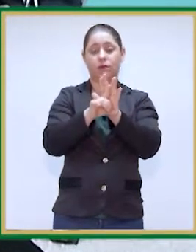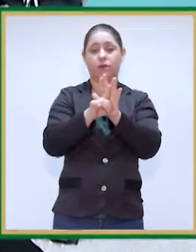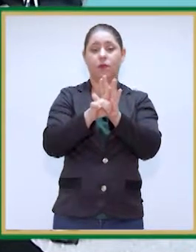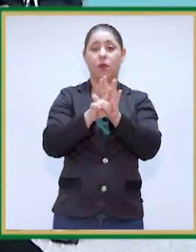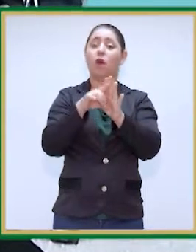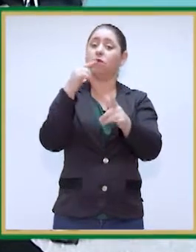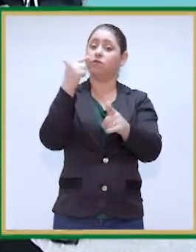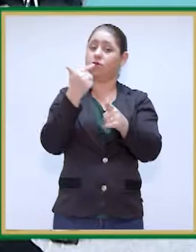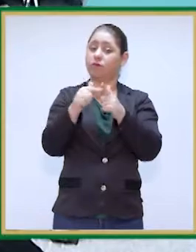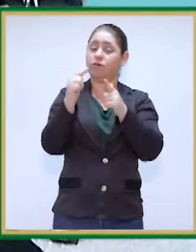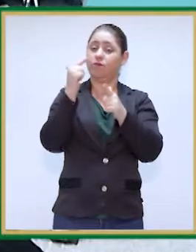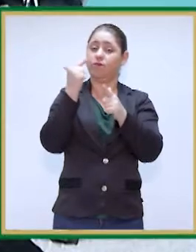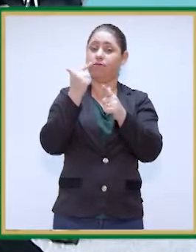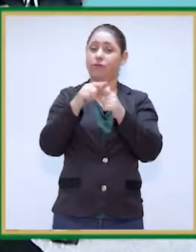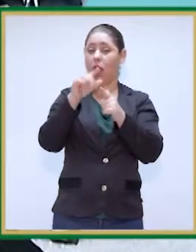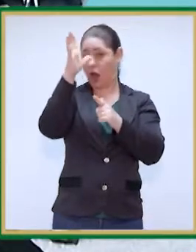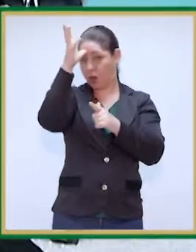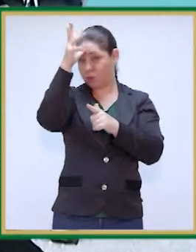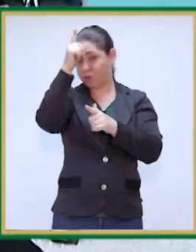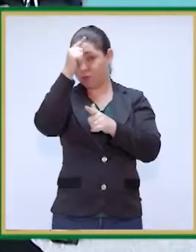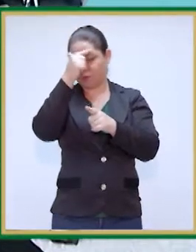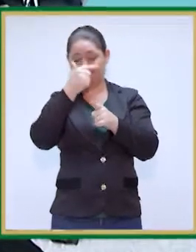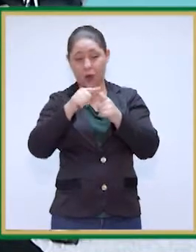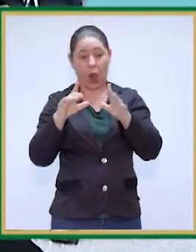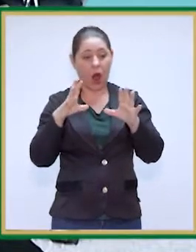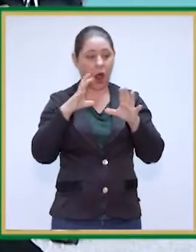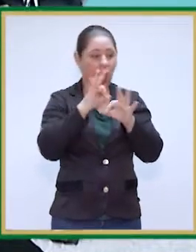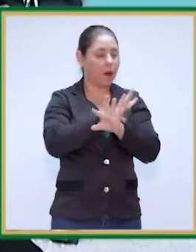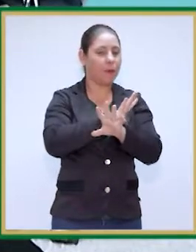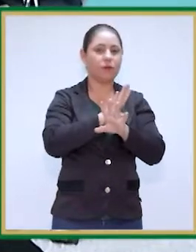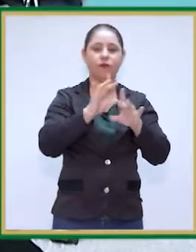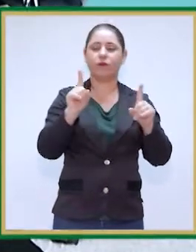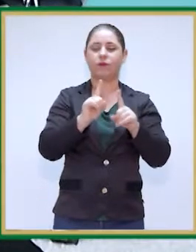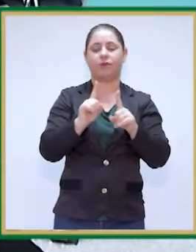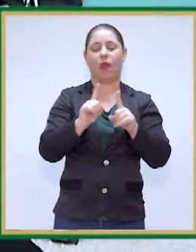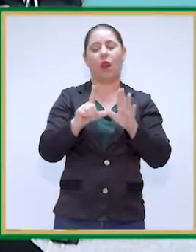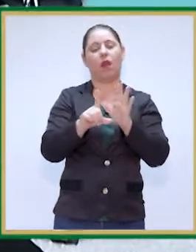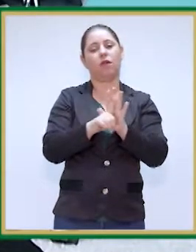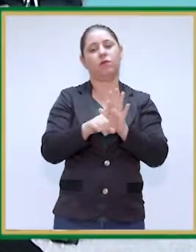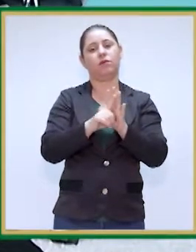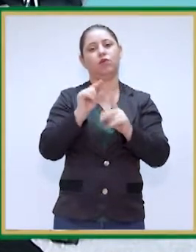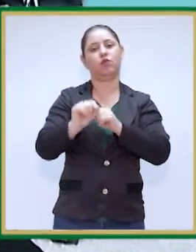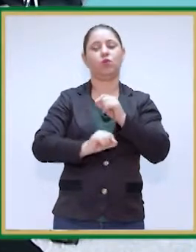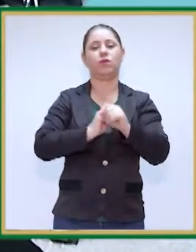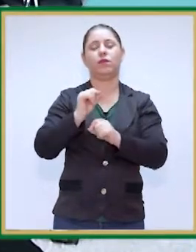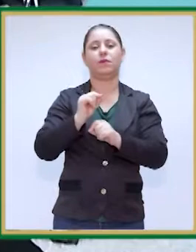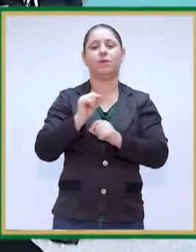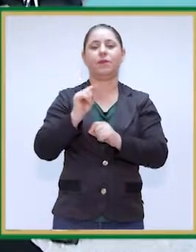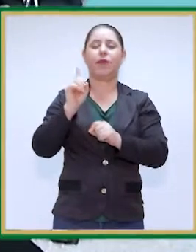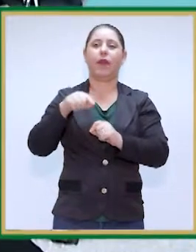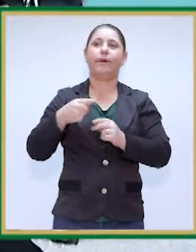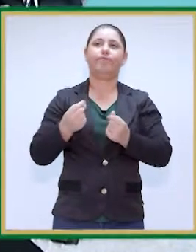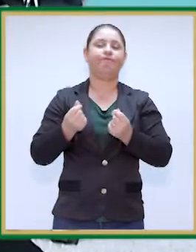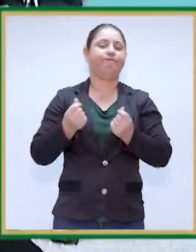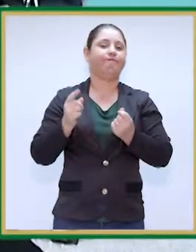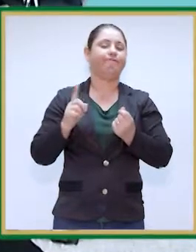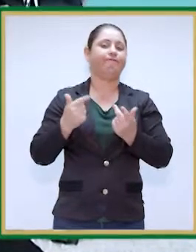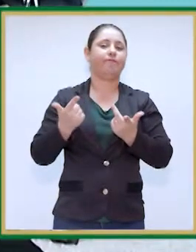lei, os problemas não são resolvidos automaticamente. Então, a lei não resolve o problema. A lei